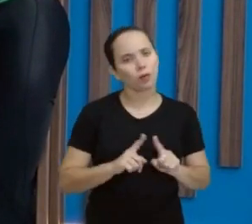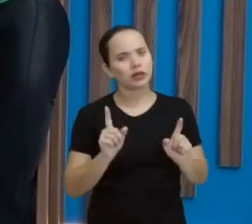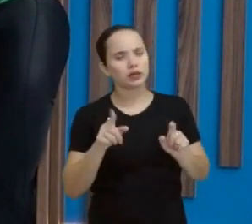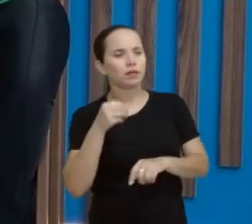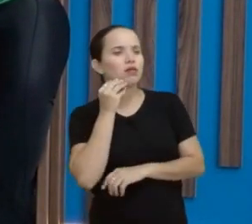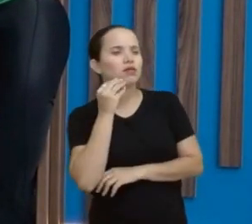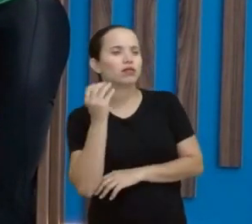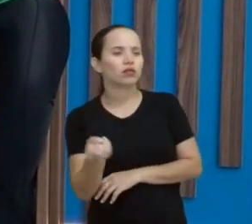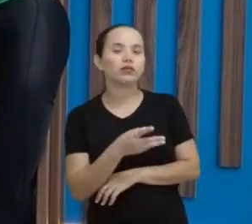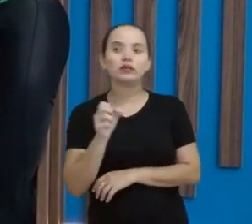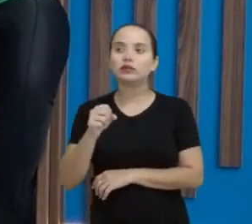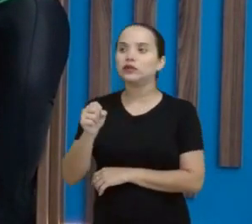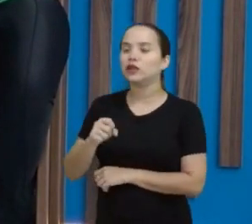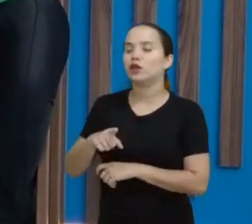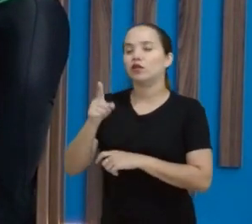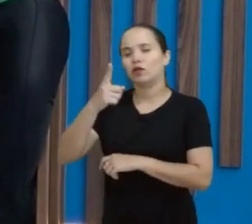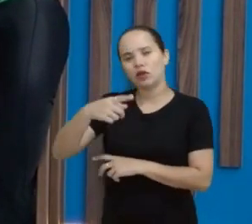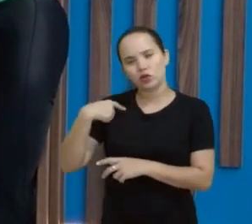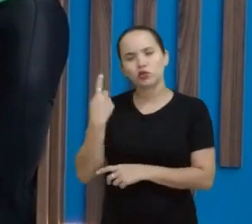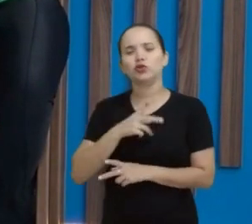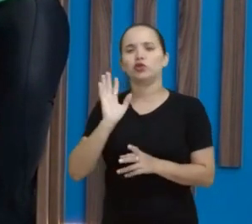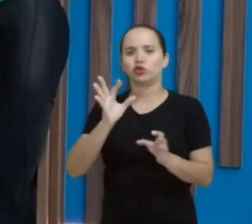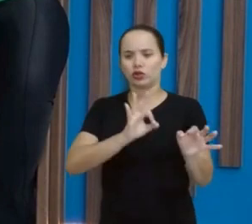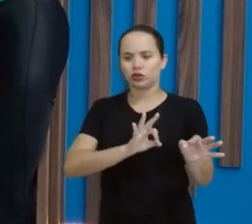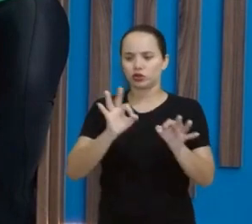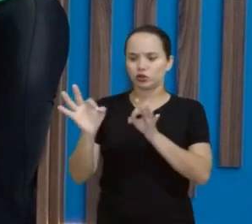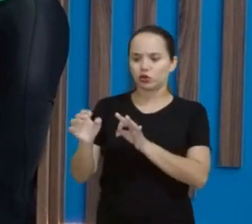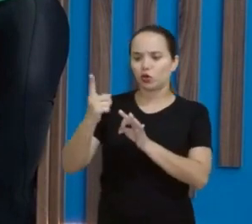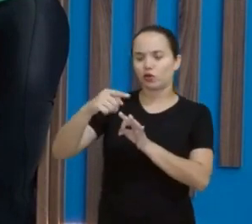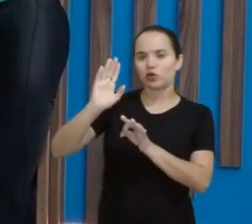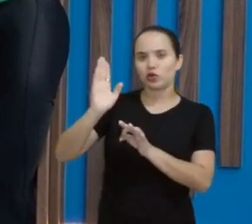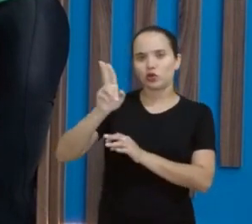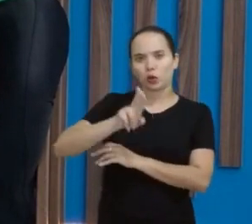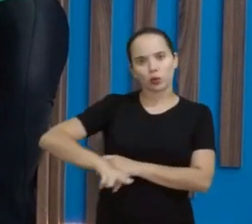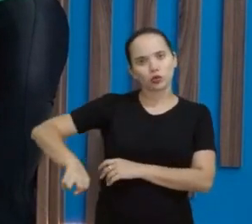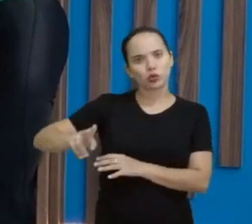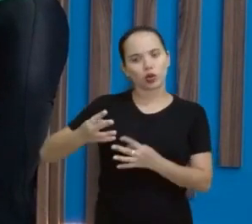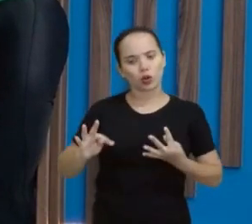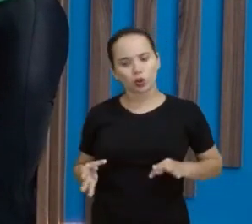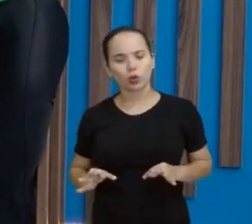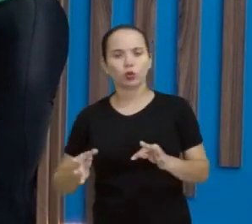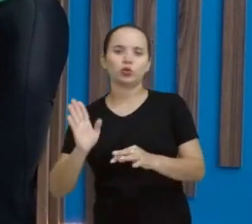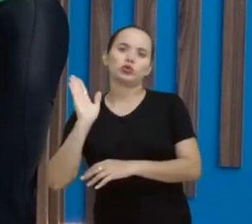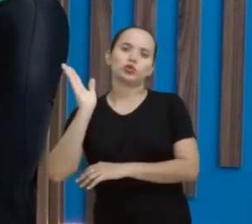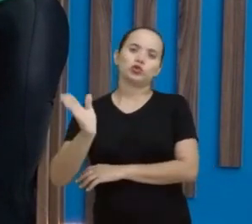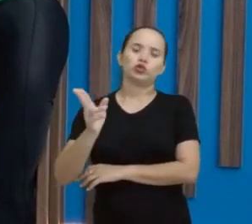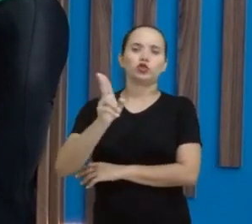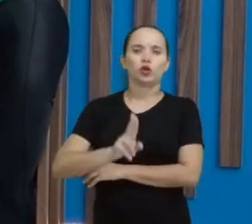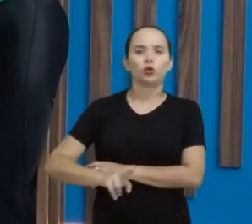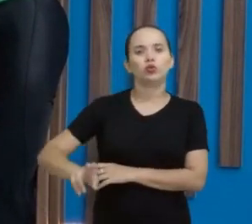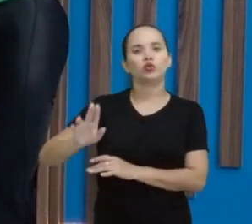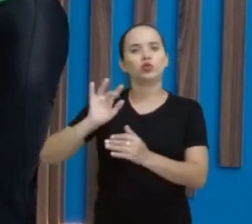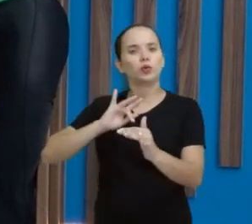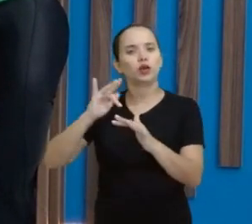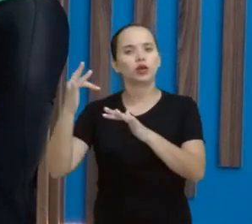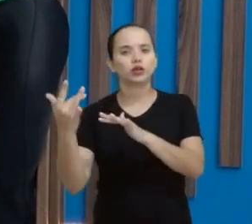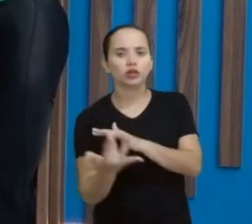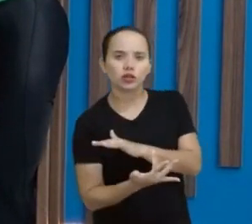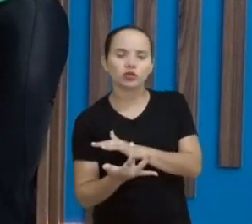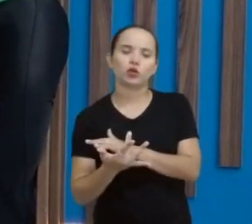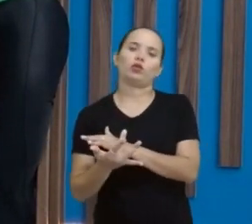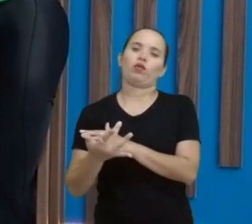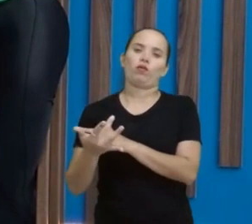vocês inovaram e vocês fizeram esses trabalhos, usaram as tecnologias, usou uma rede social, né,